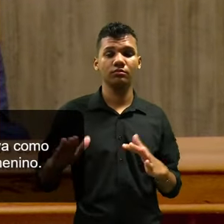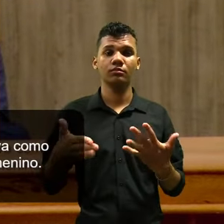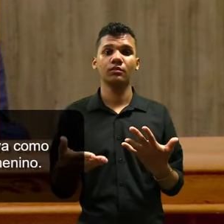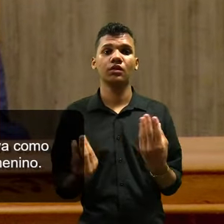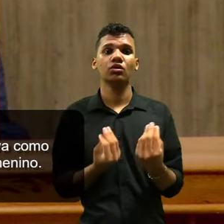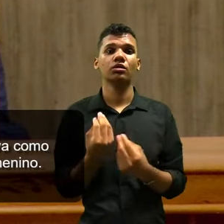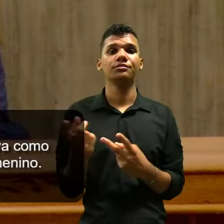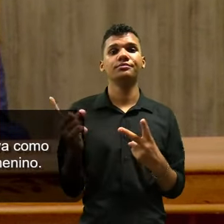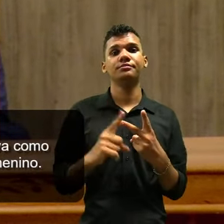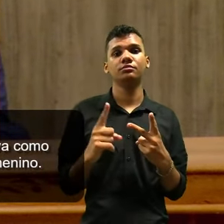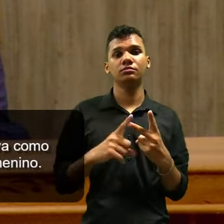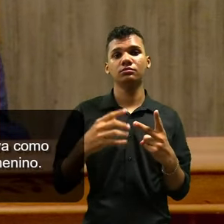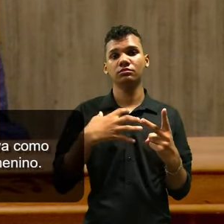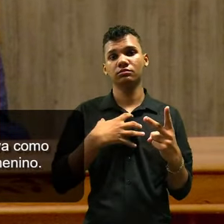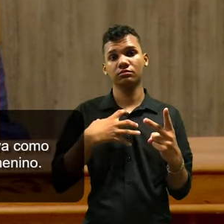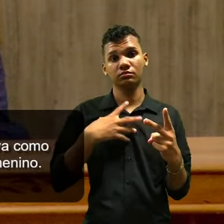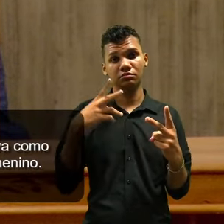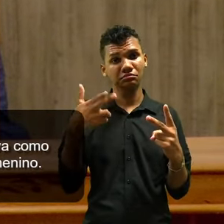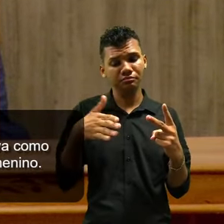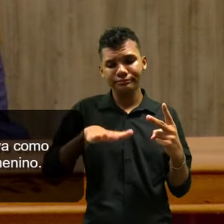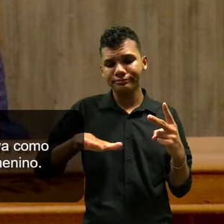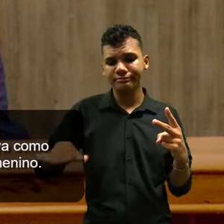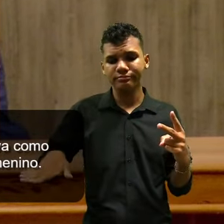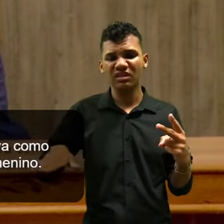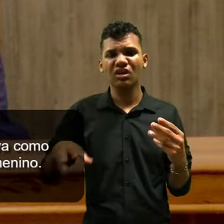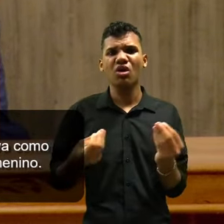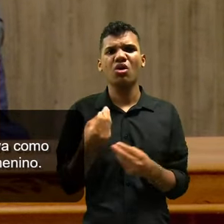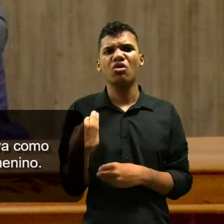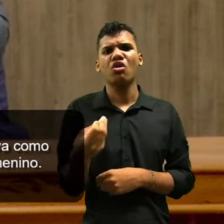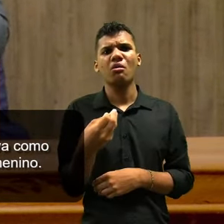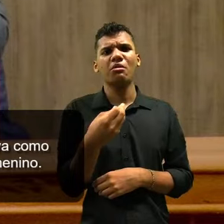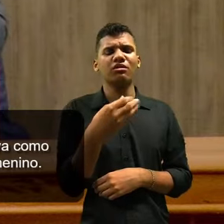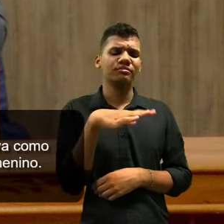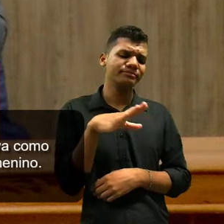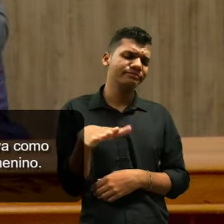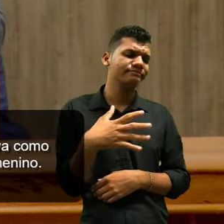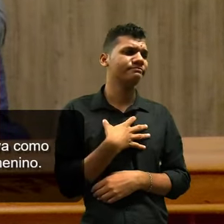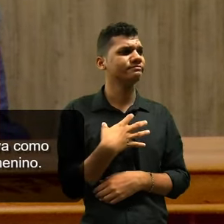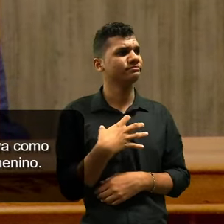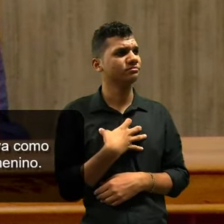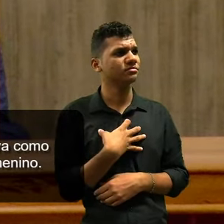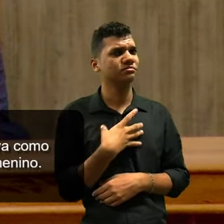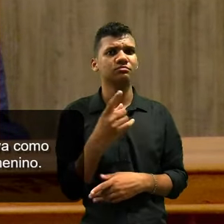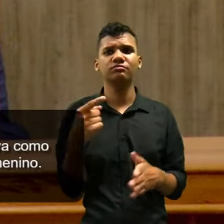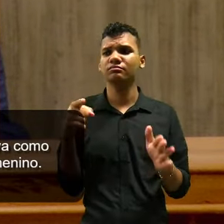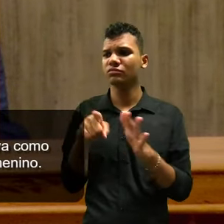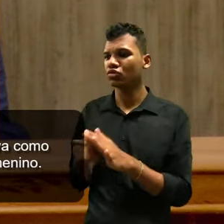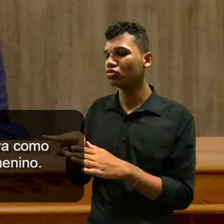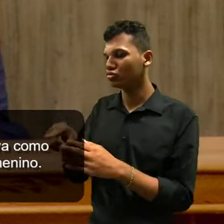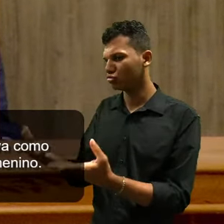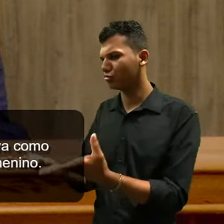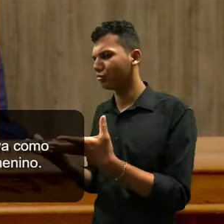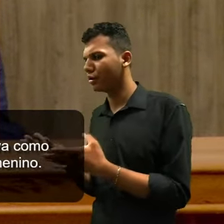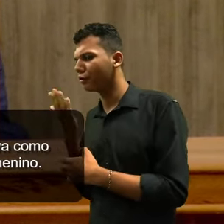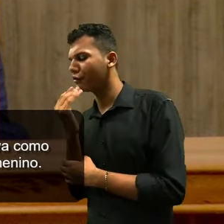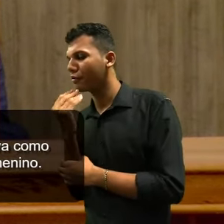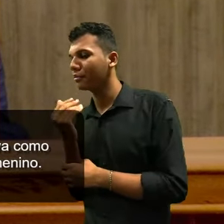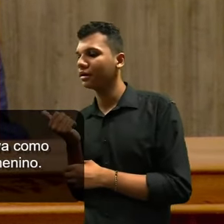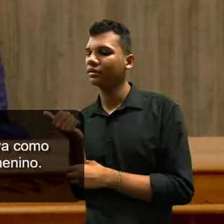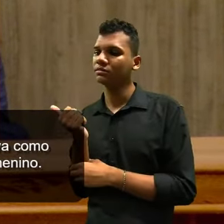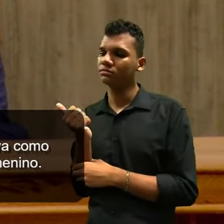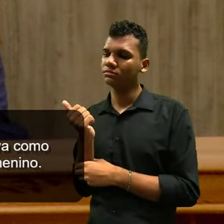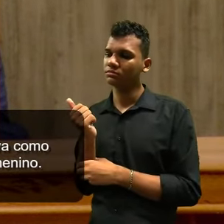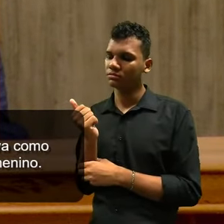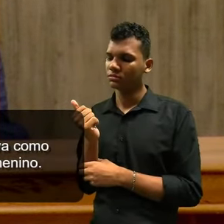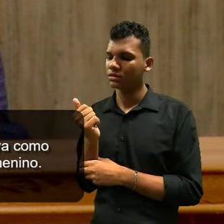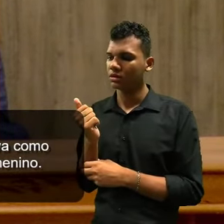como menino O menino como é que o menino sente pergunte se ele quer comer carne arroz ou se ele quer uma barra